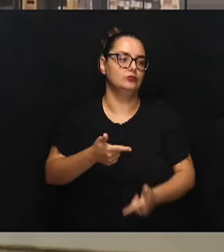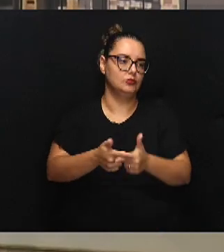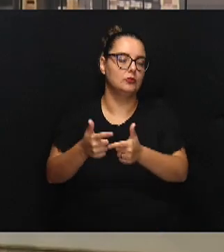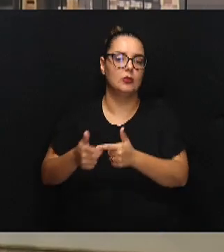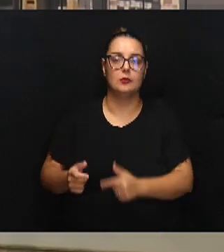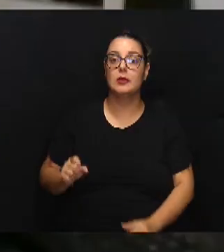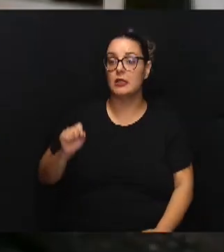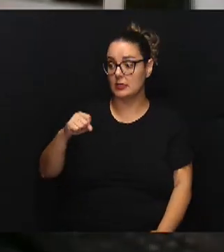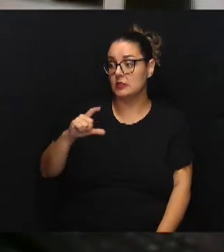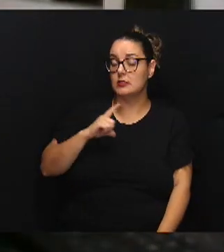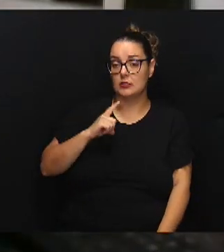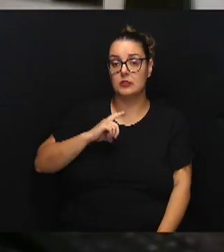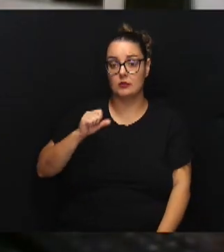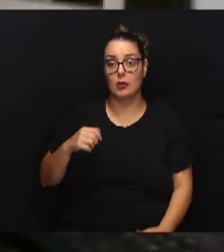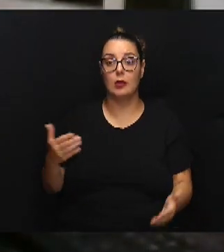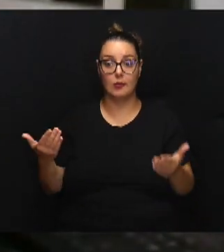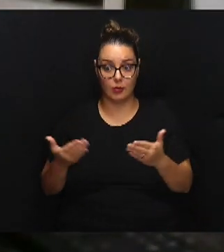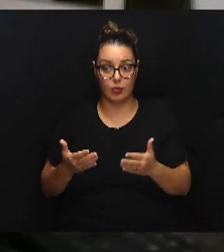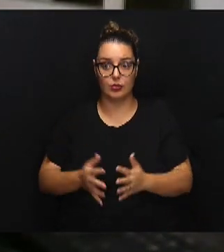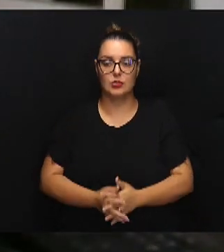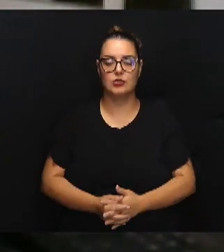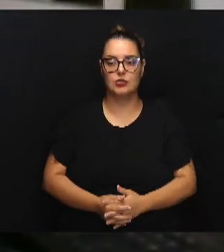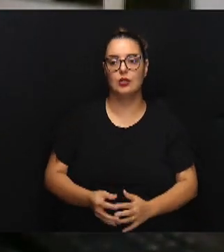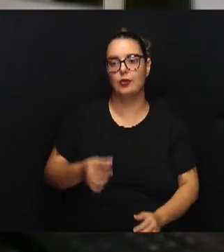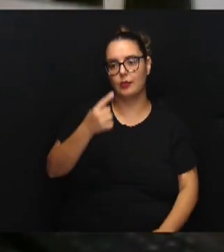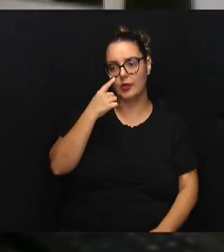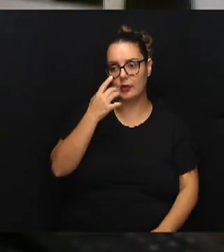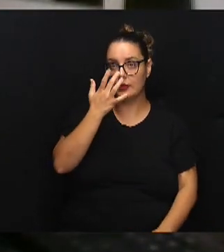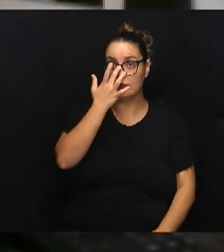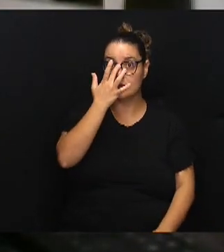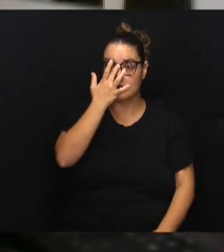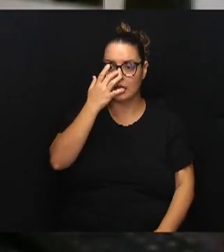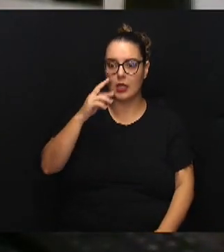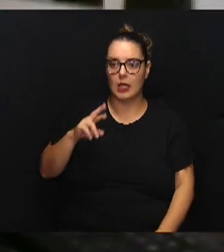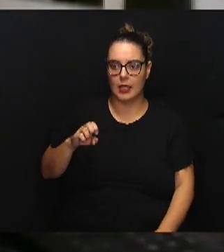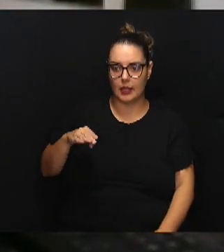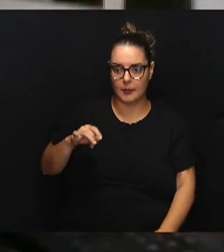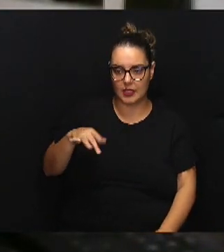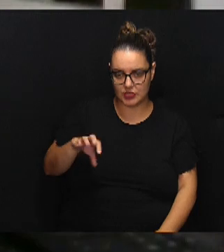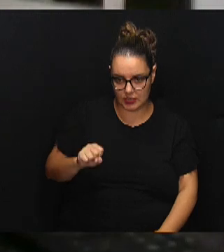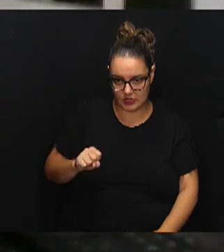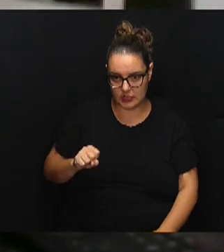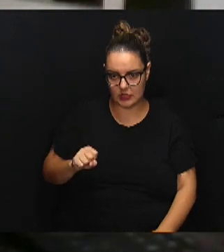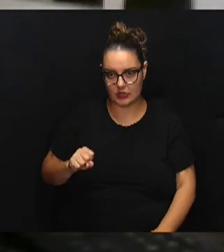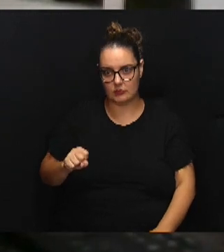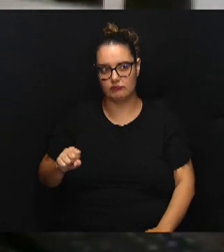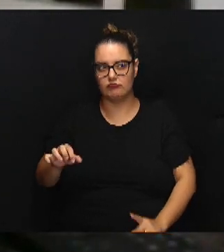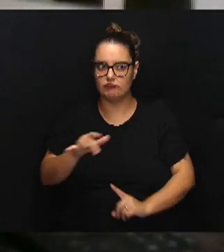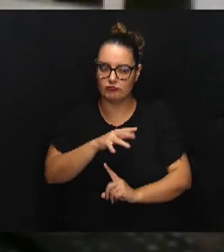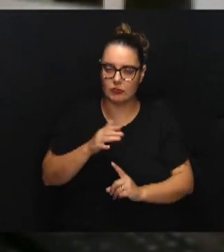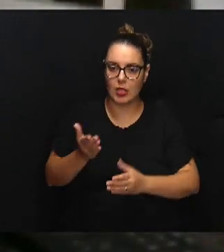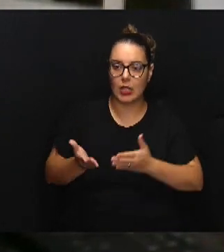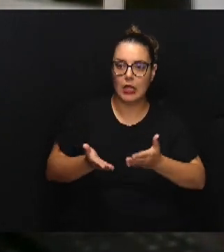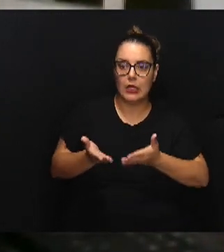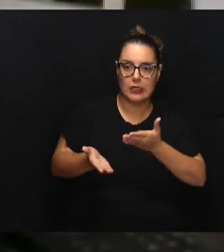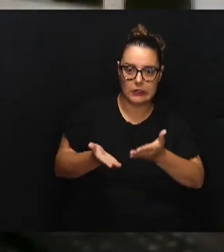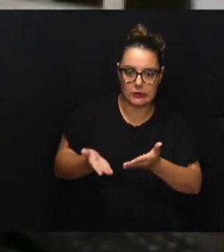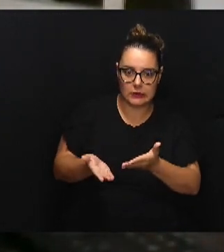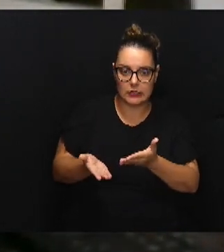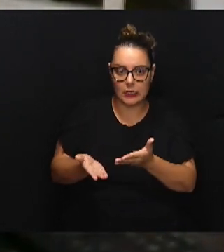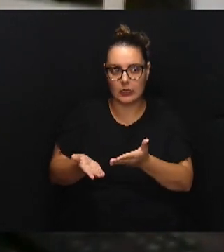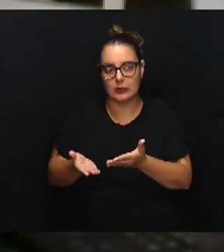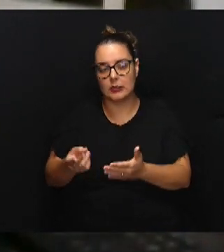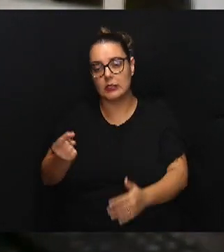Nós temos sim, né? Hoje eu vejo, né? Quer dizer, a remediação ambiental, ela trata muito